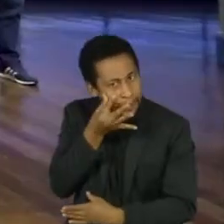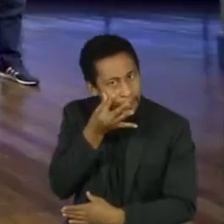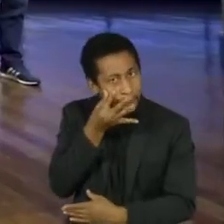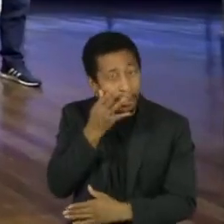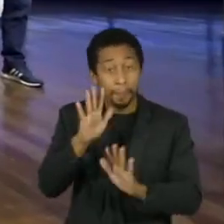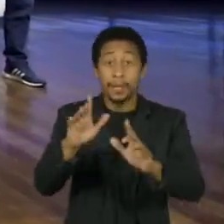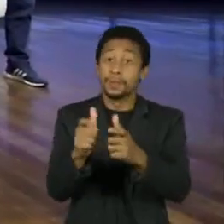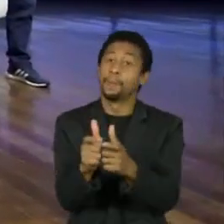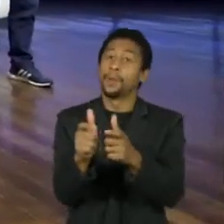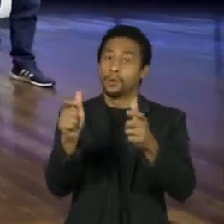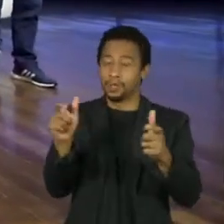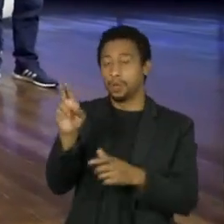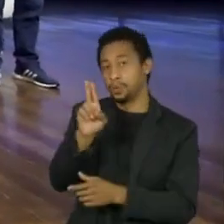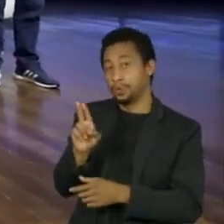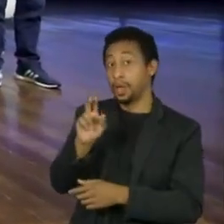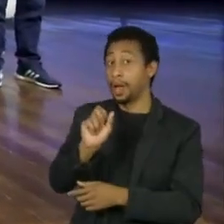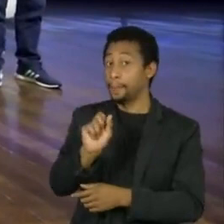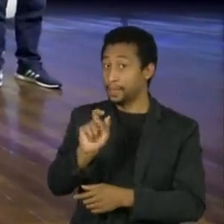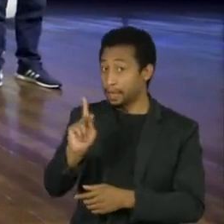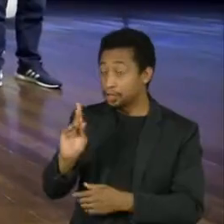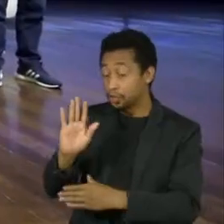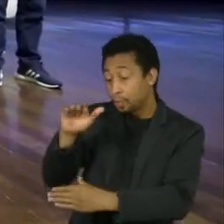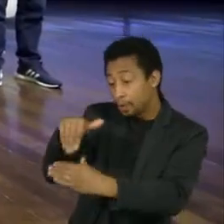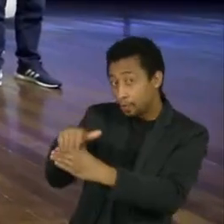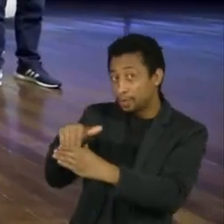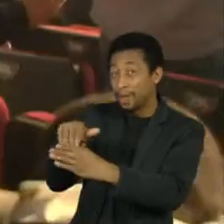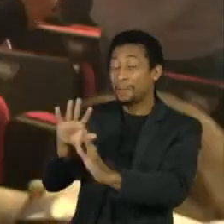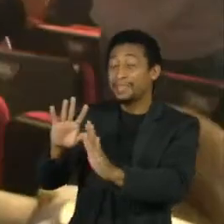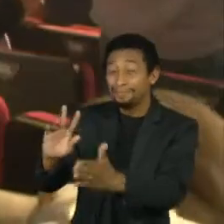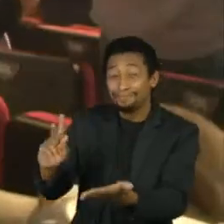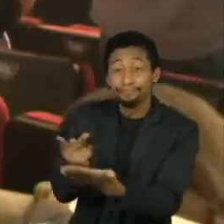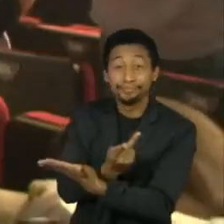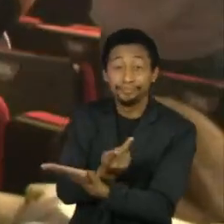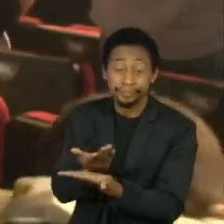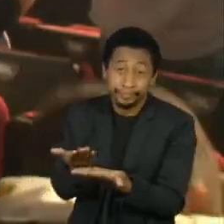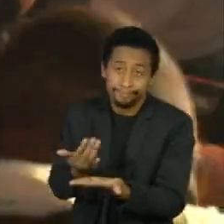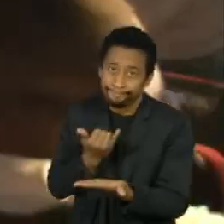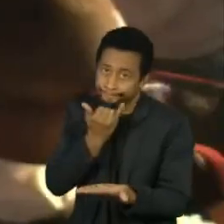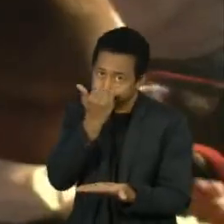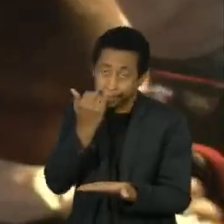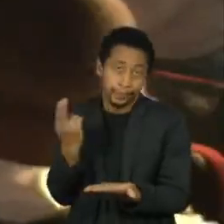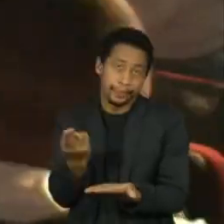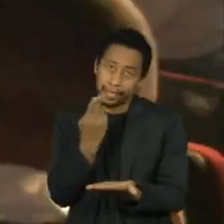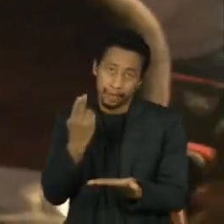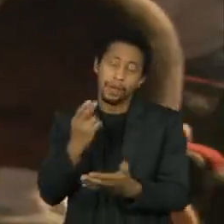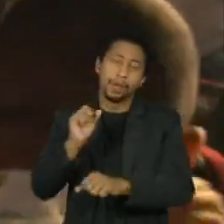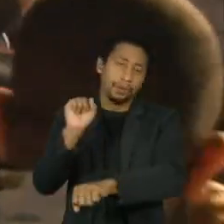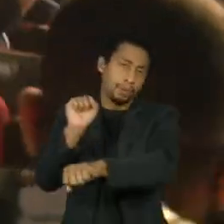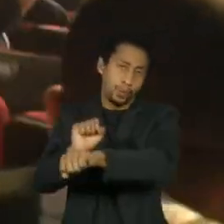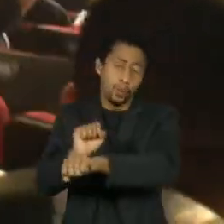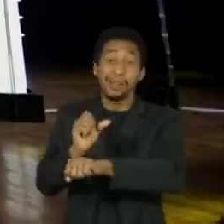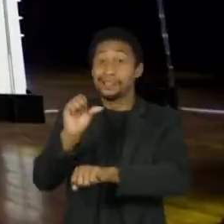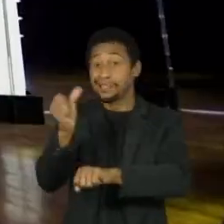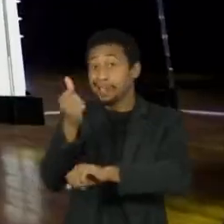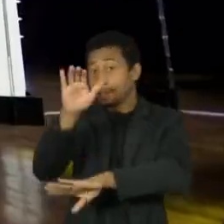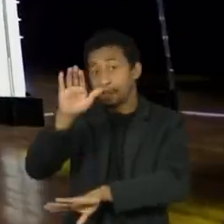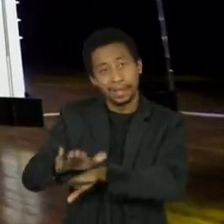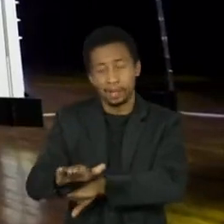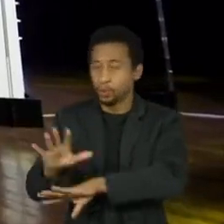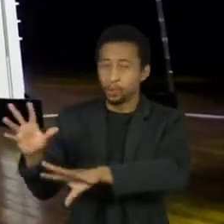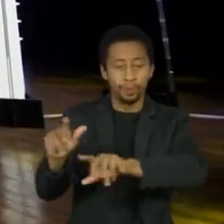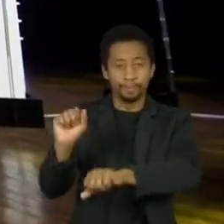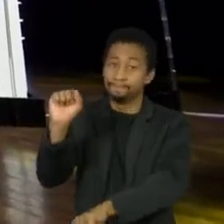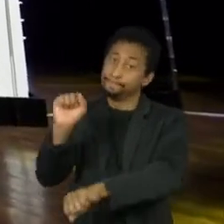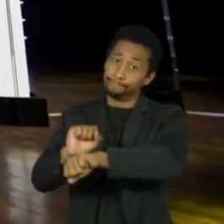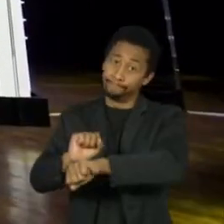maioria iria votar pelo aplicativo, que apresentou falha. A votação foi suspensa às 18h. Entre